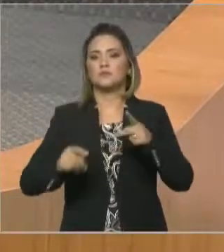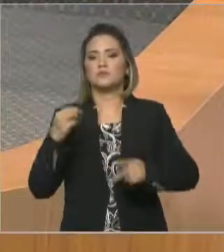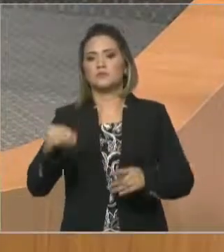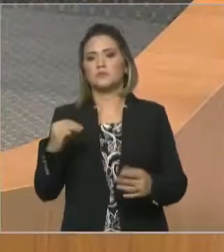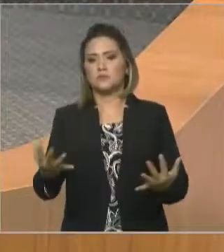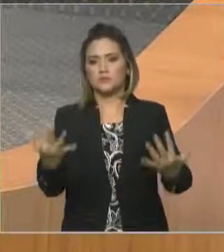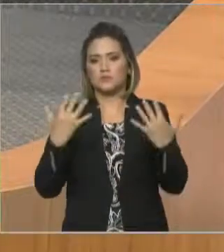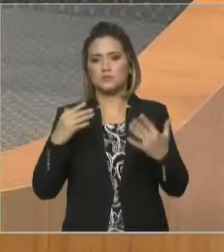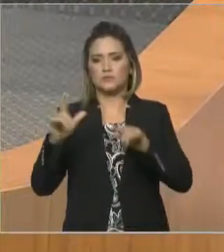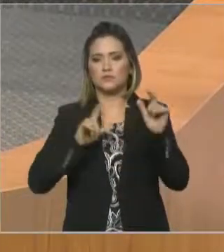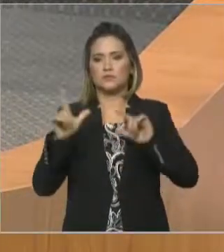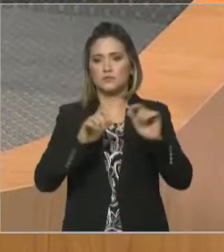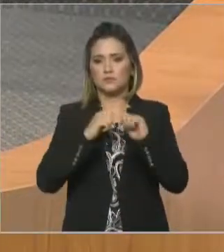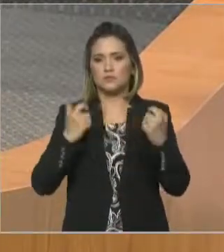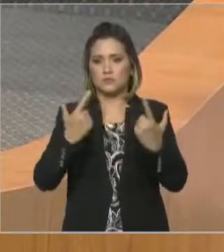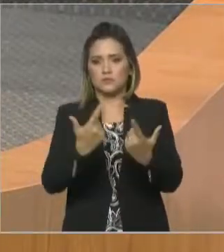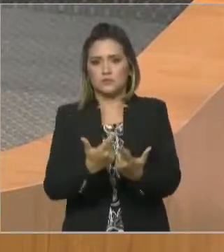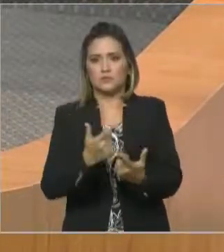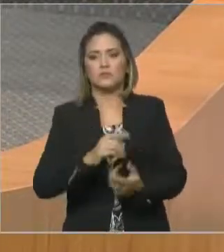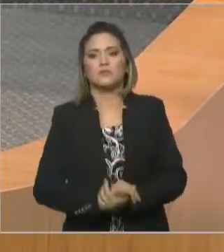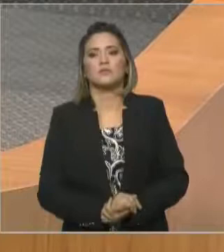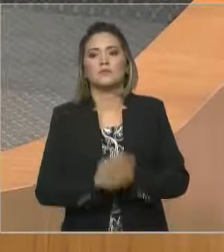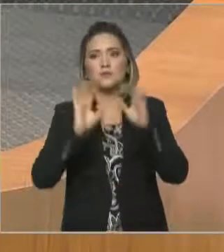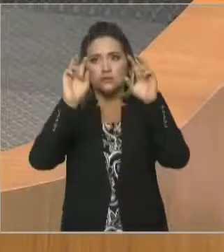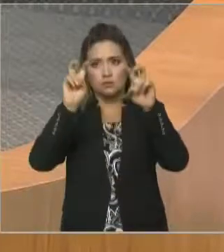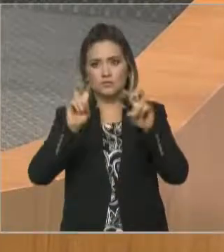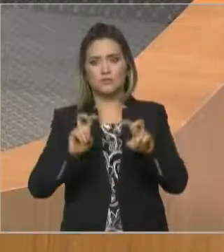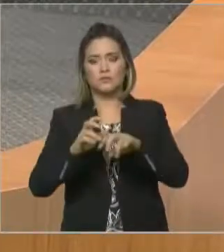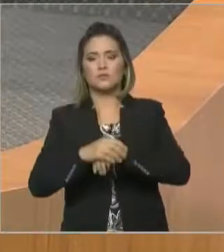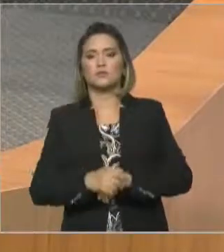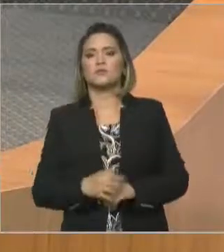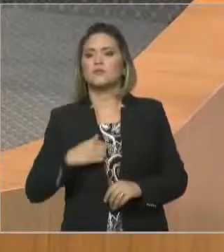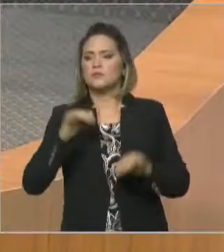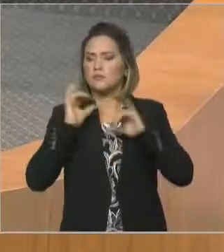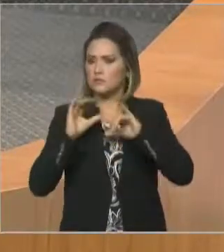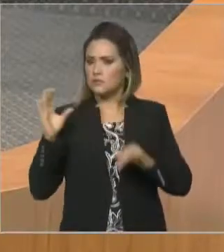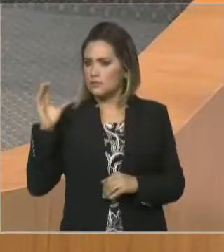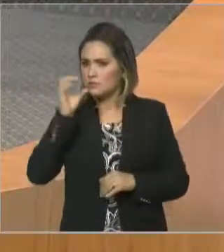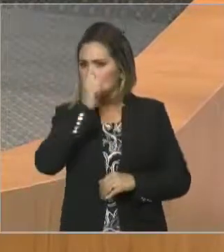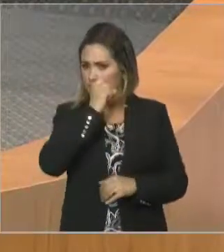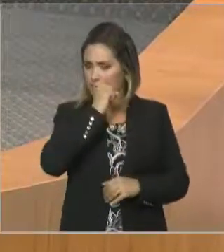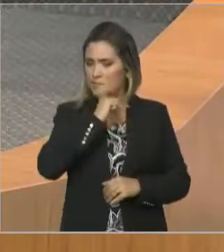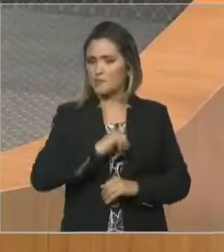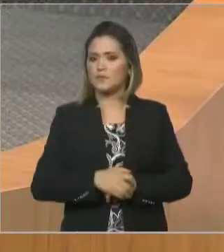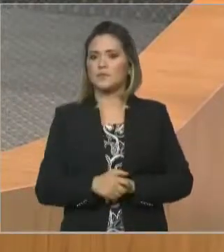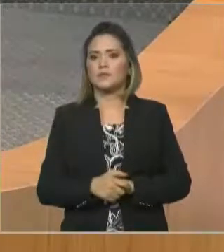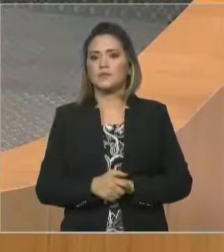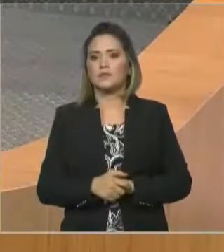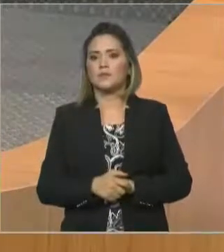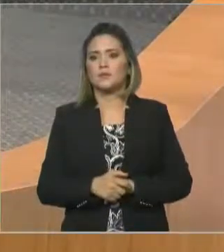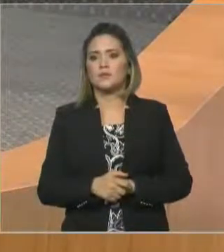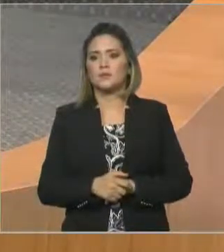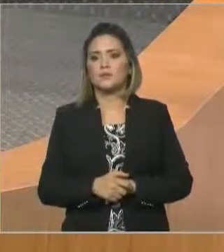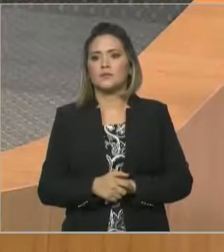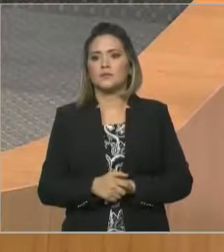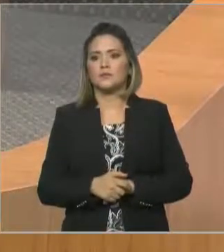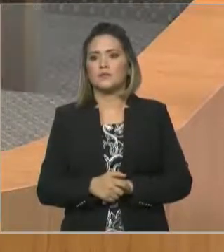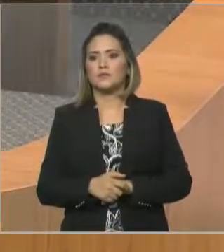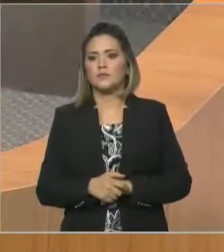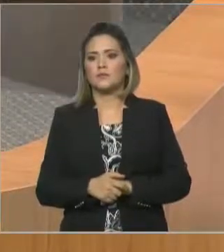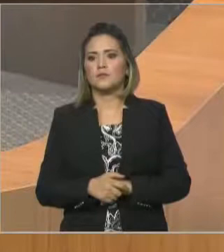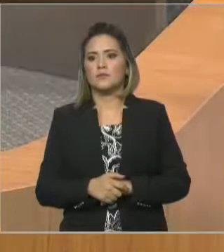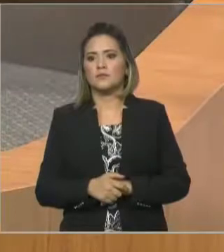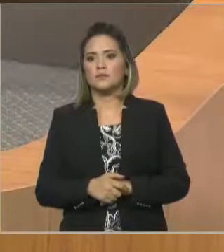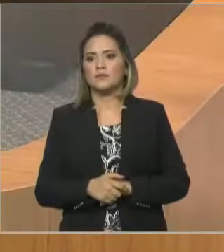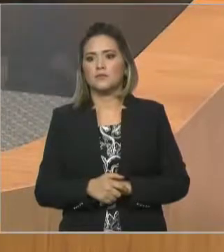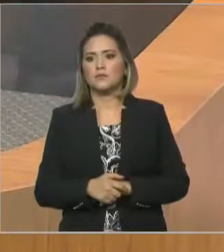pela tv assembléia nas galerias basicamente você rápido nas minhas palavras é vim principalmente